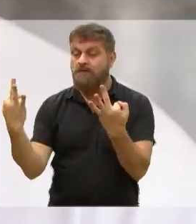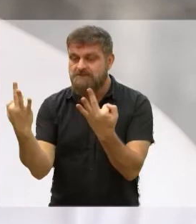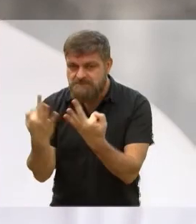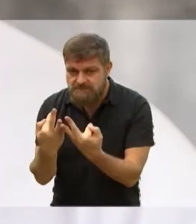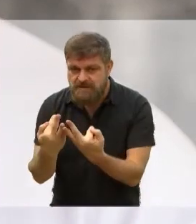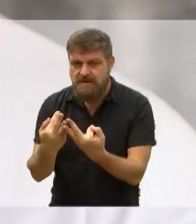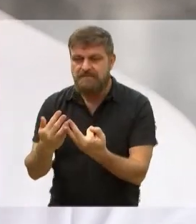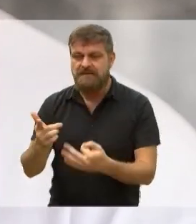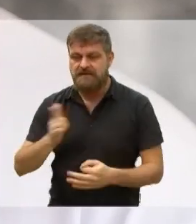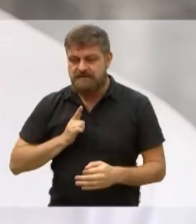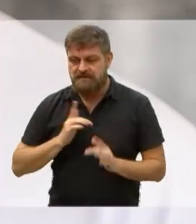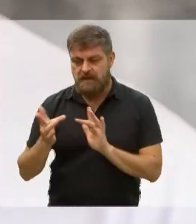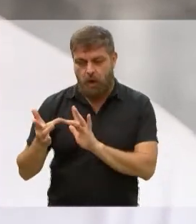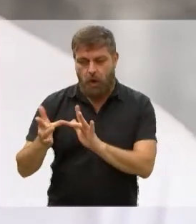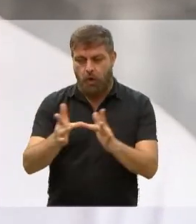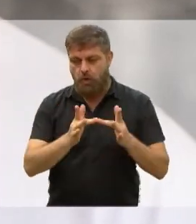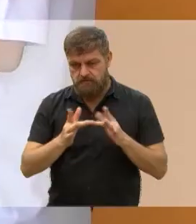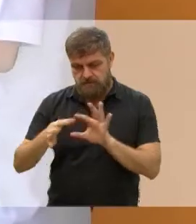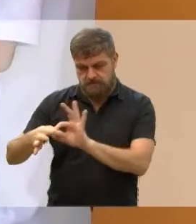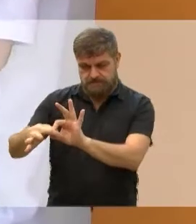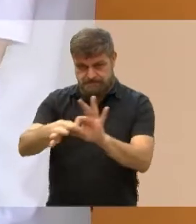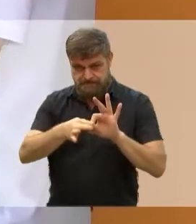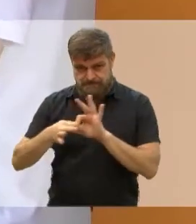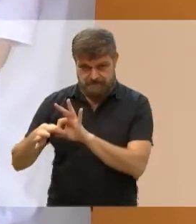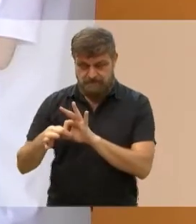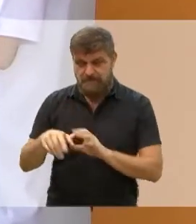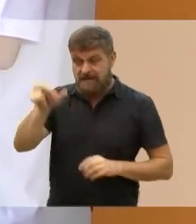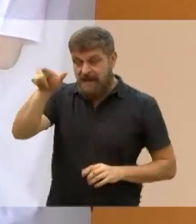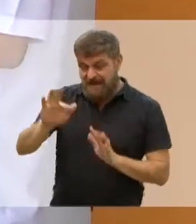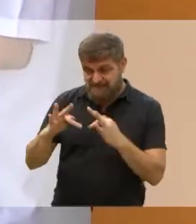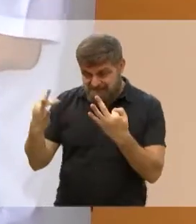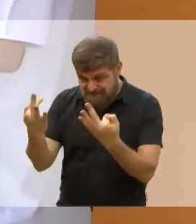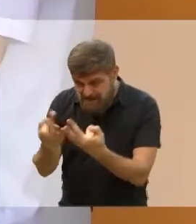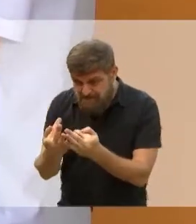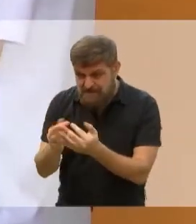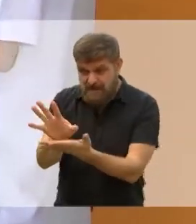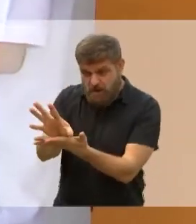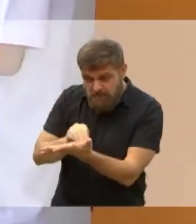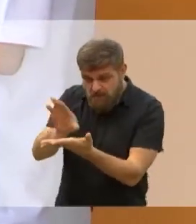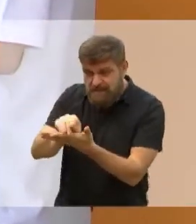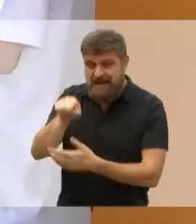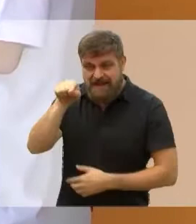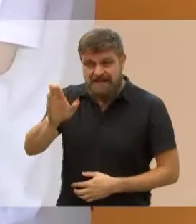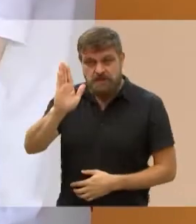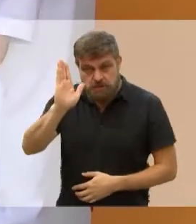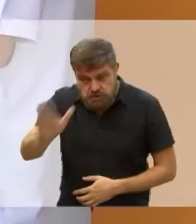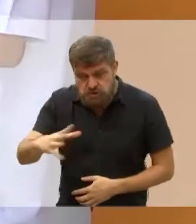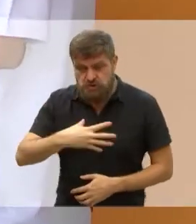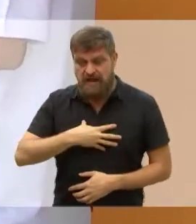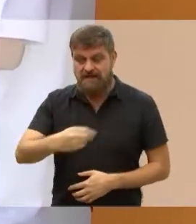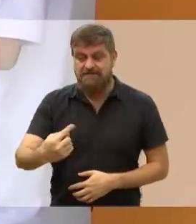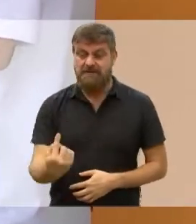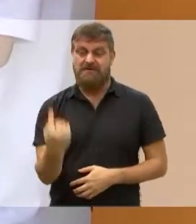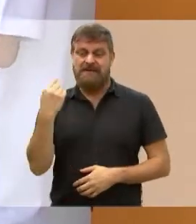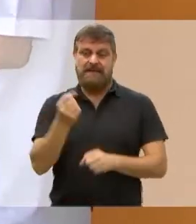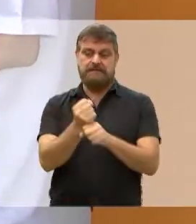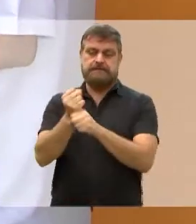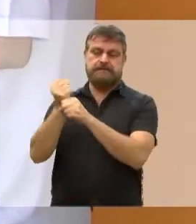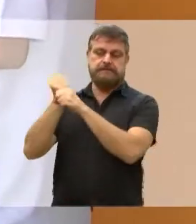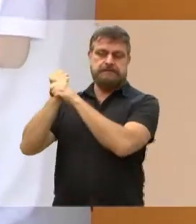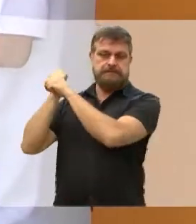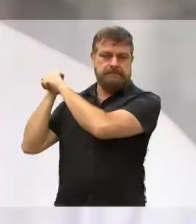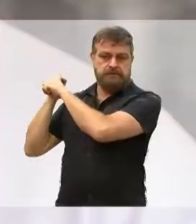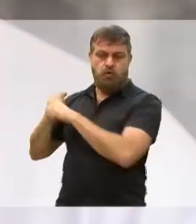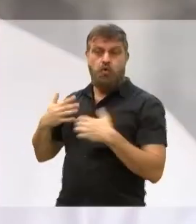famílias que para mim são modelo, né? Por quê? São famílias que tiveram seus filhos há 50 anos atrás, 40